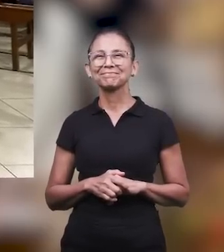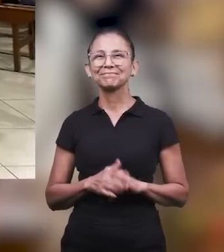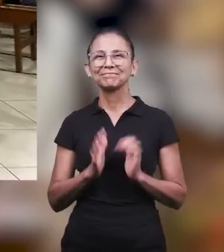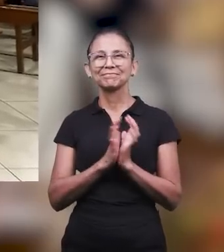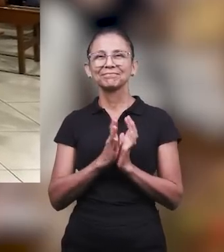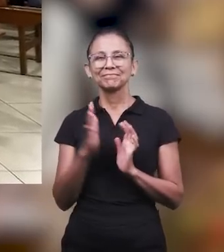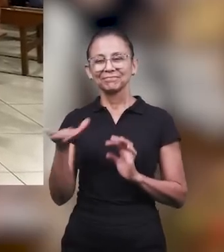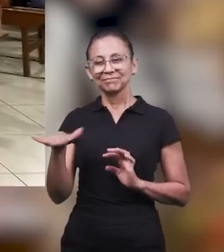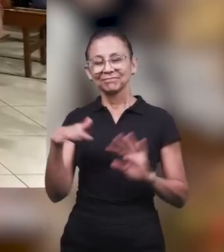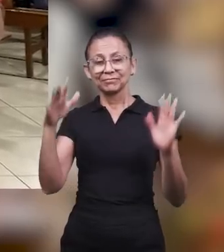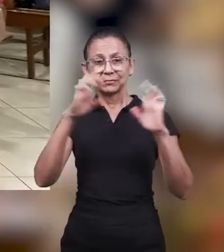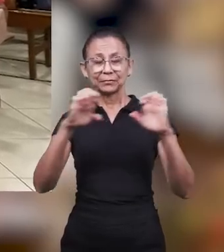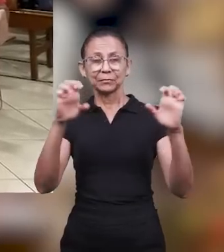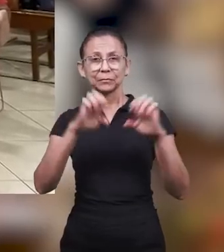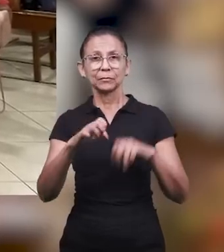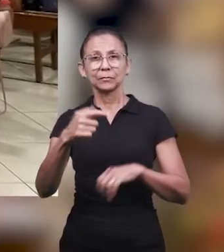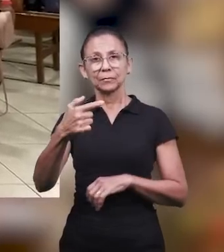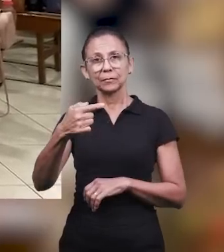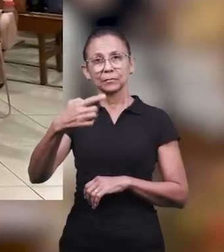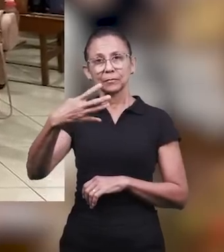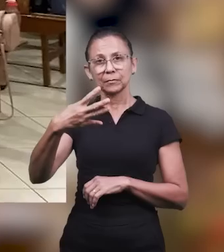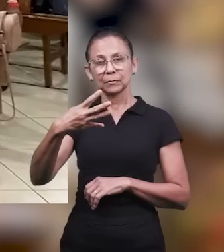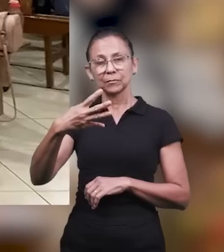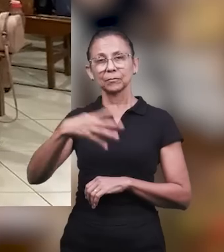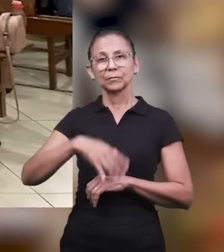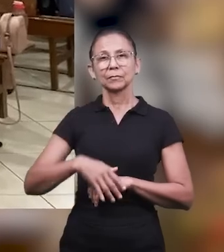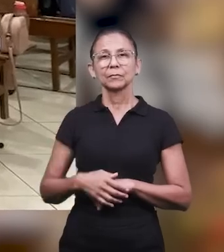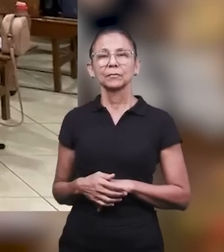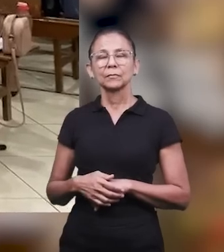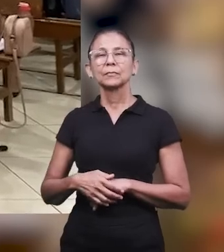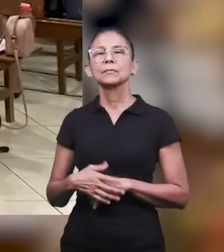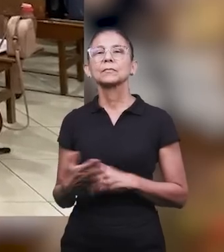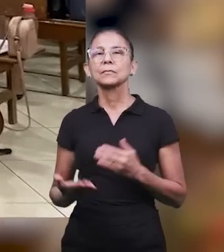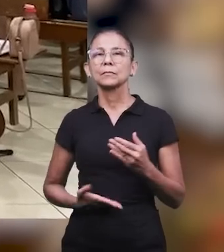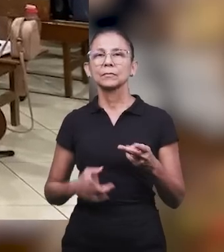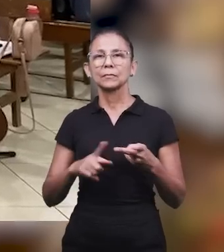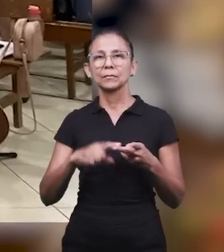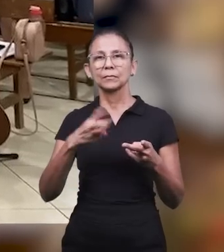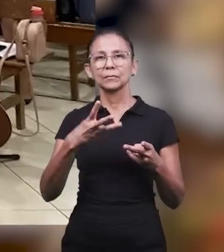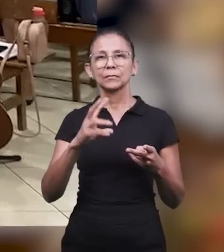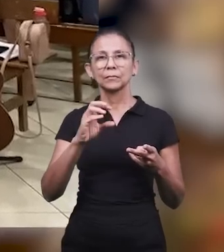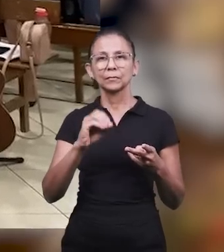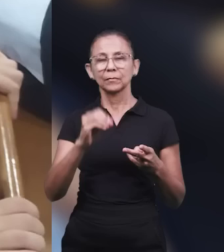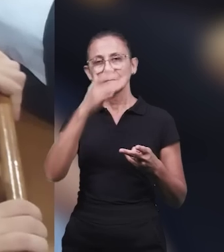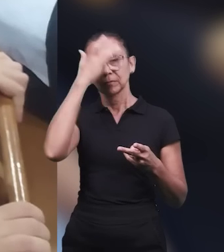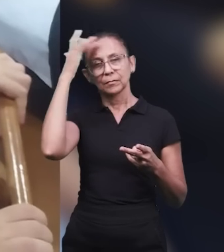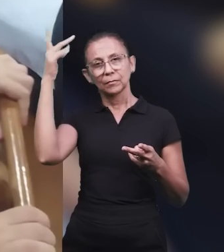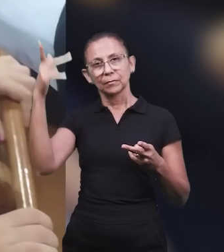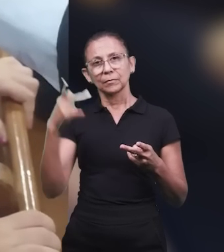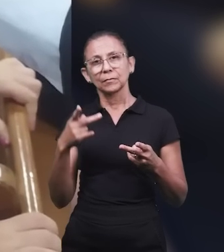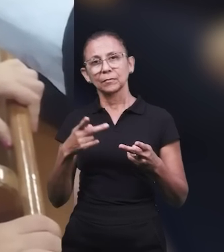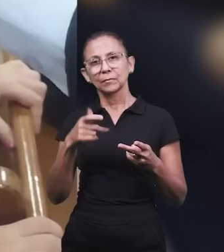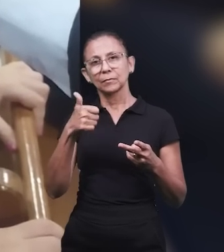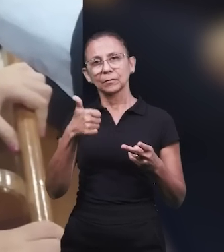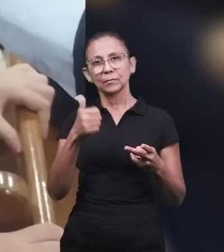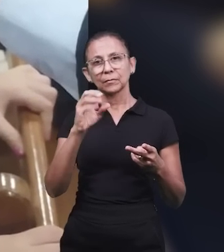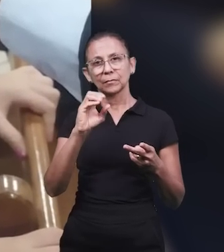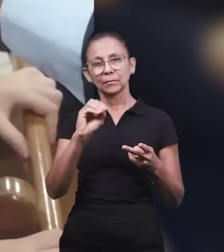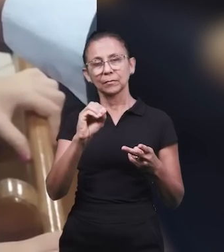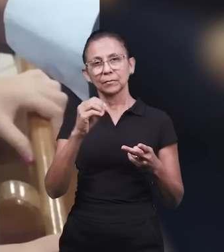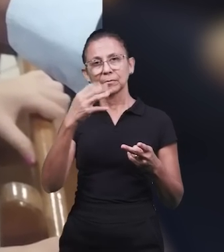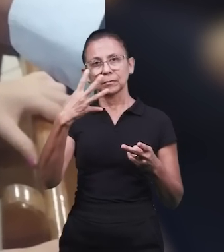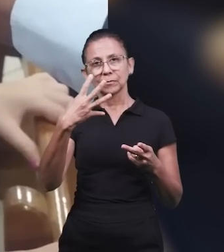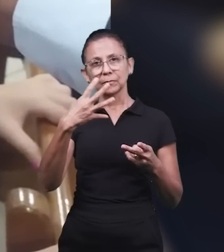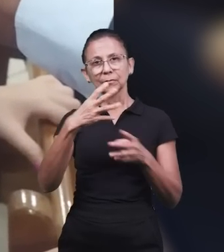crianças. 74 membros, 30 visitantes, total de 104 pessoas participando,